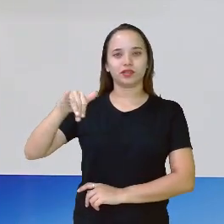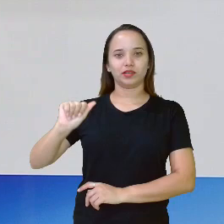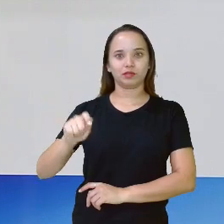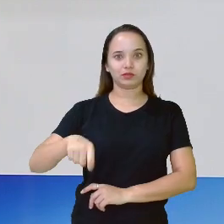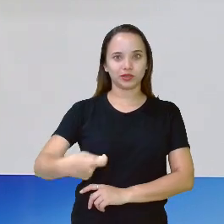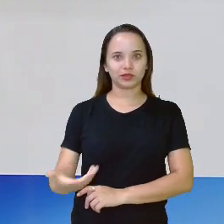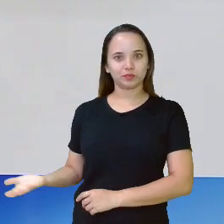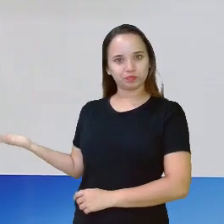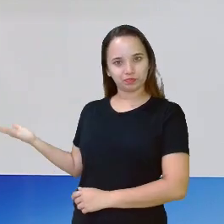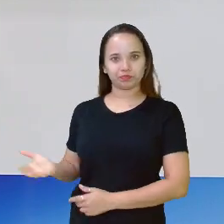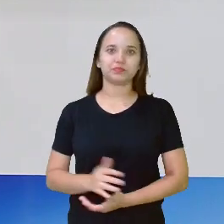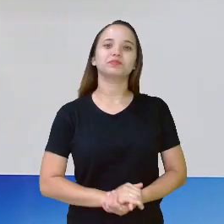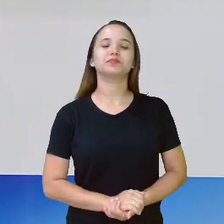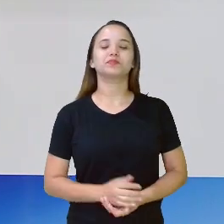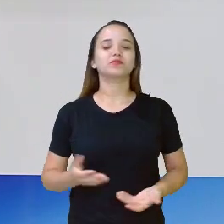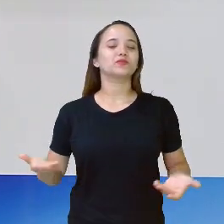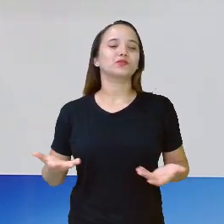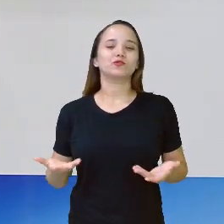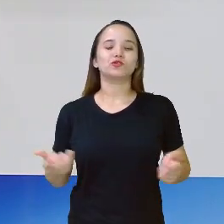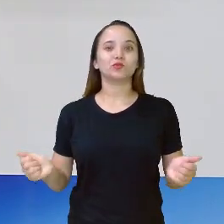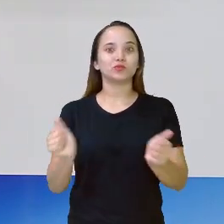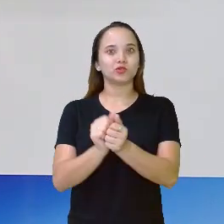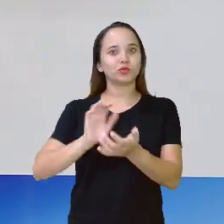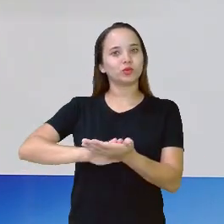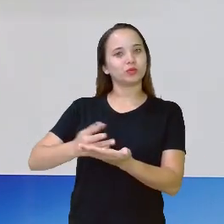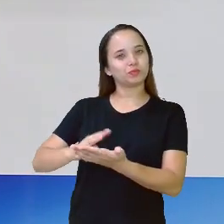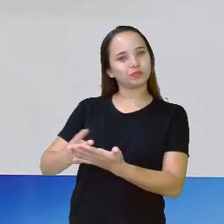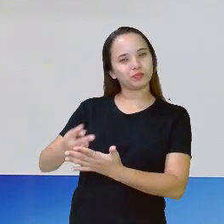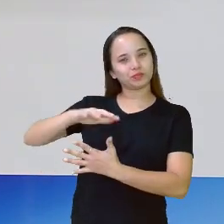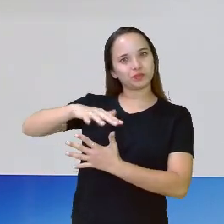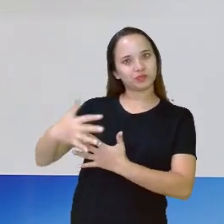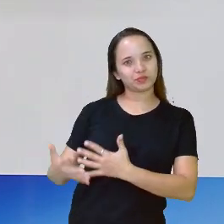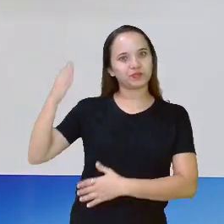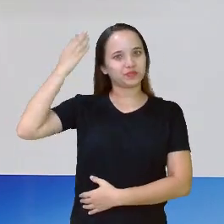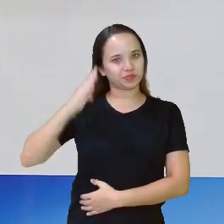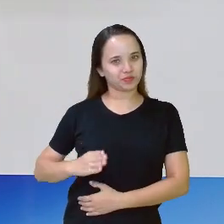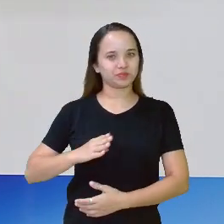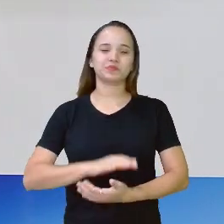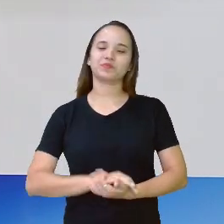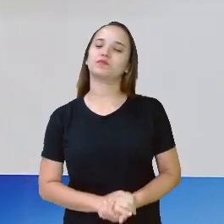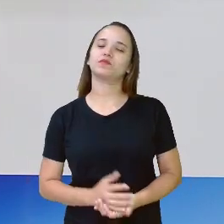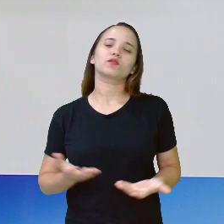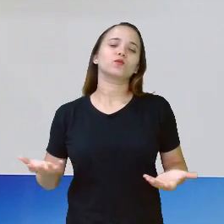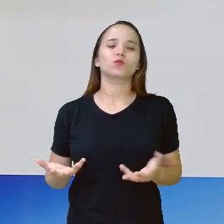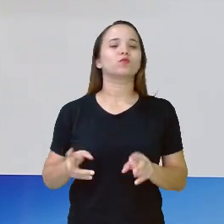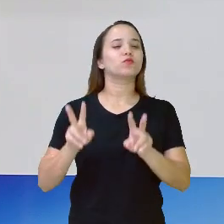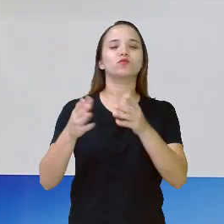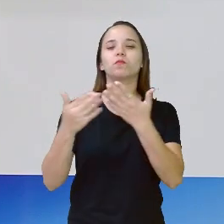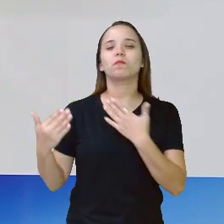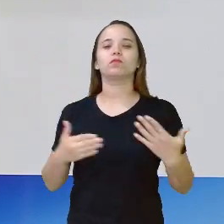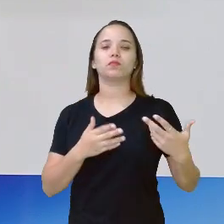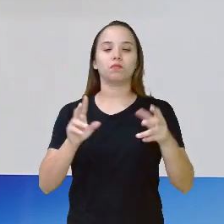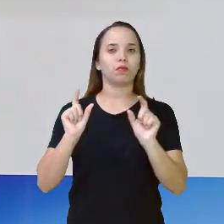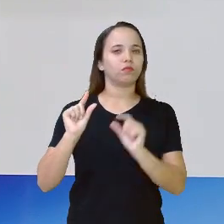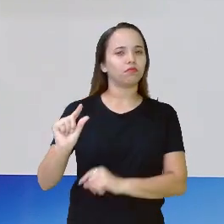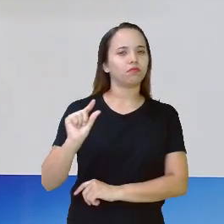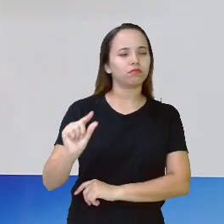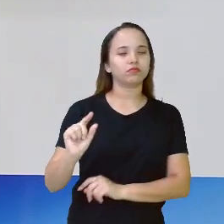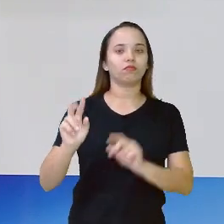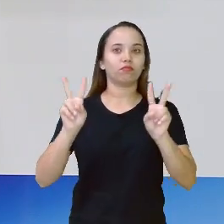este é o meu sinal. Estamos hoje com a intérprete de Libras, Brielle. Vamos conversar um pouquinho